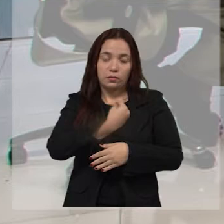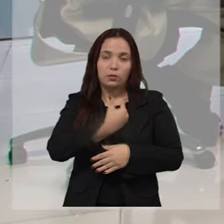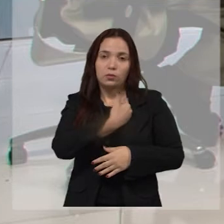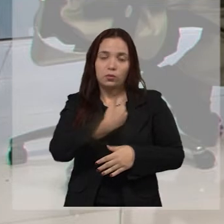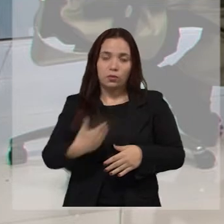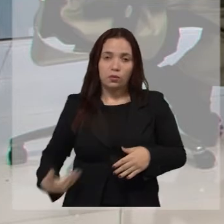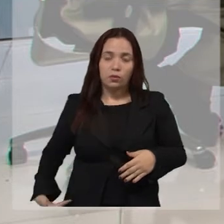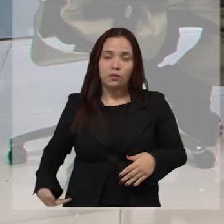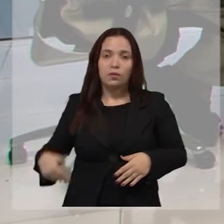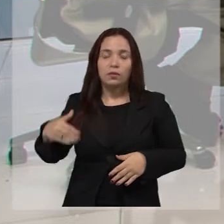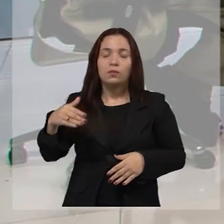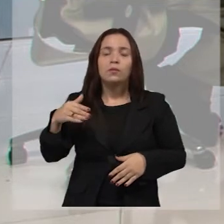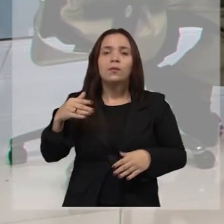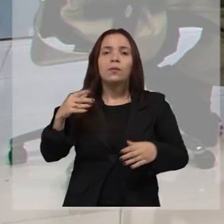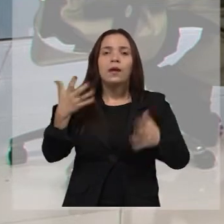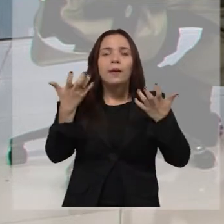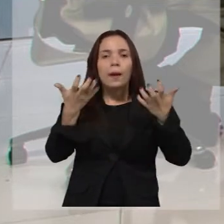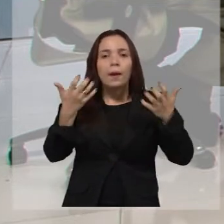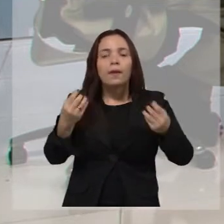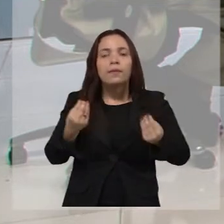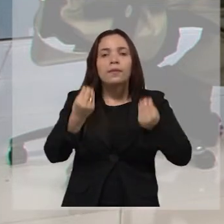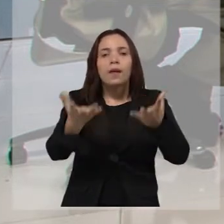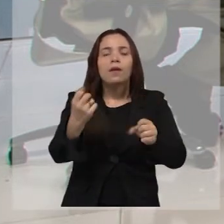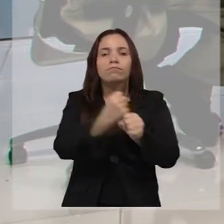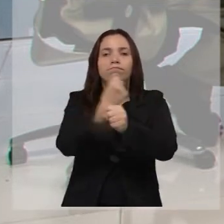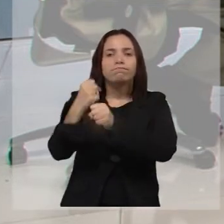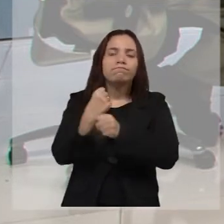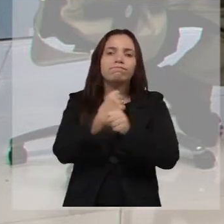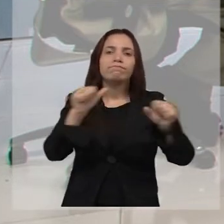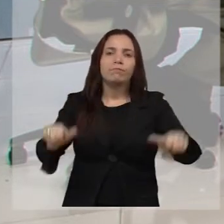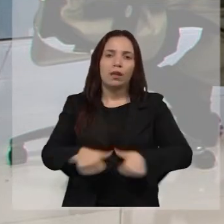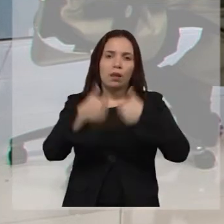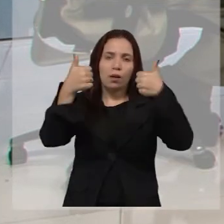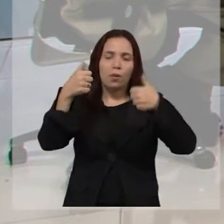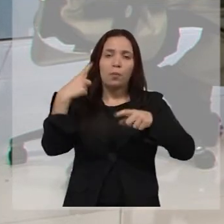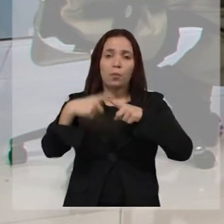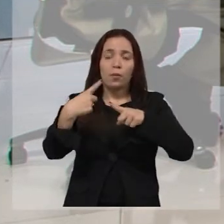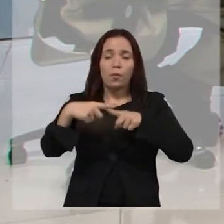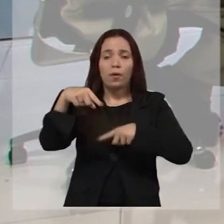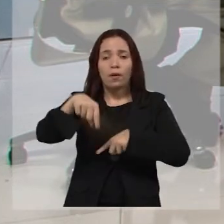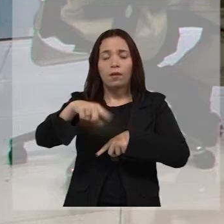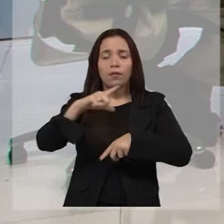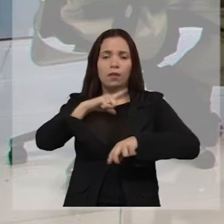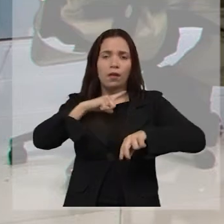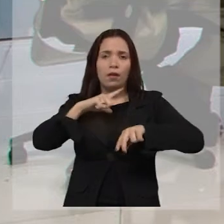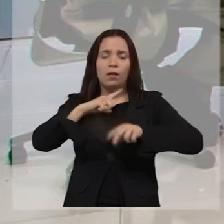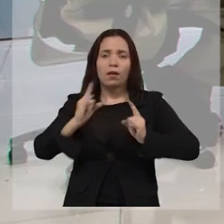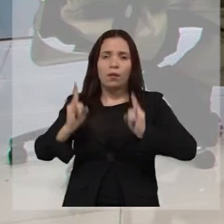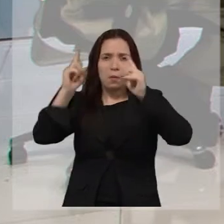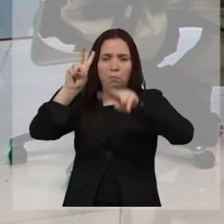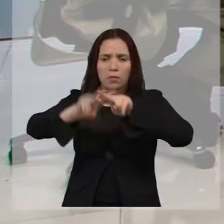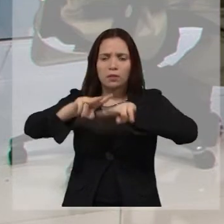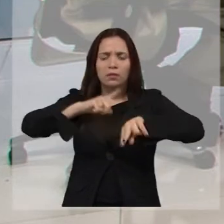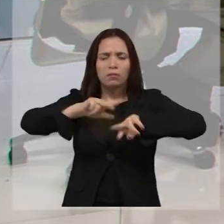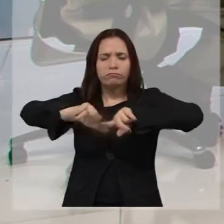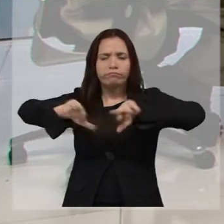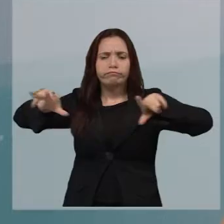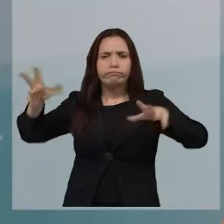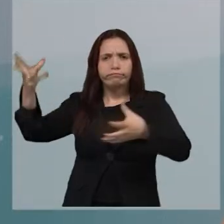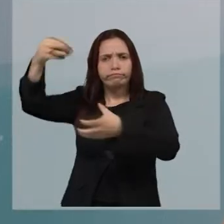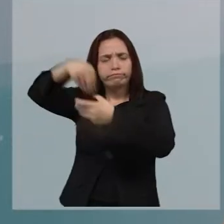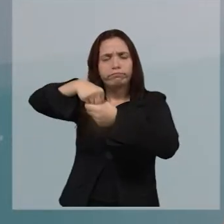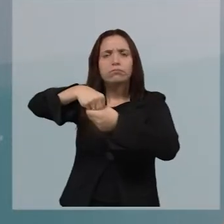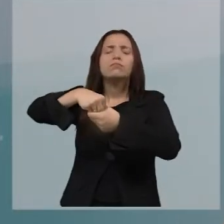por exemplo, com relação à melhoria disso, né? Eles têm uma visão totalmente diversa em relação a